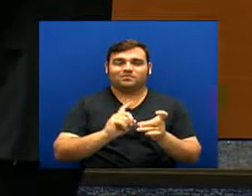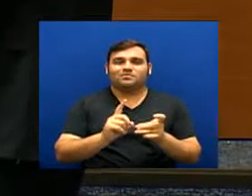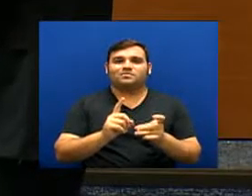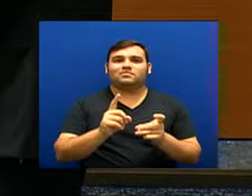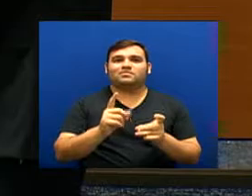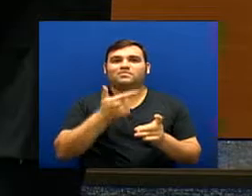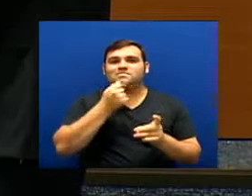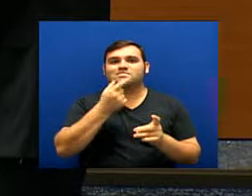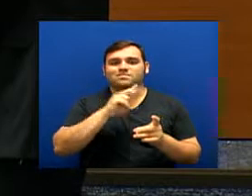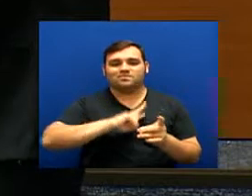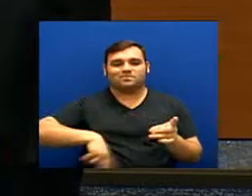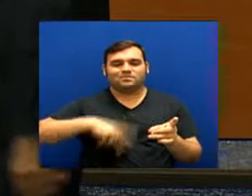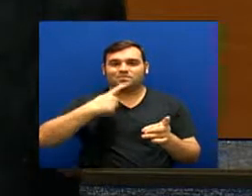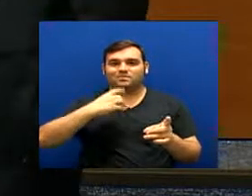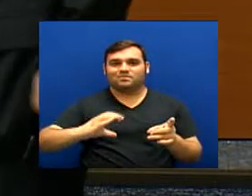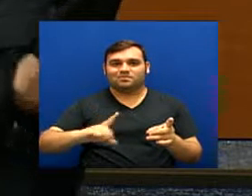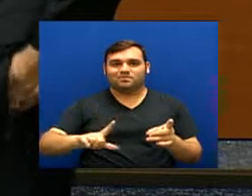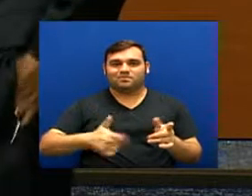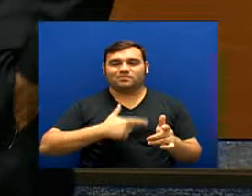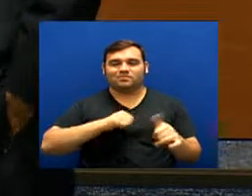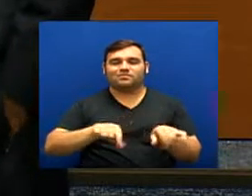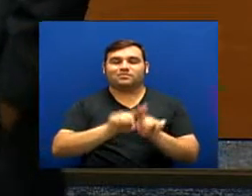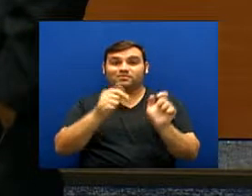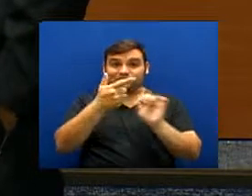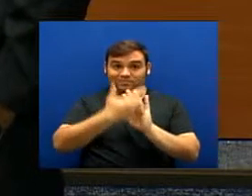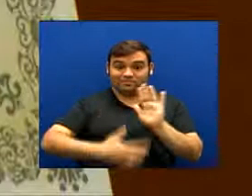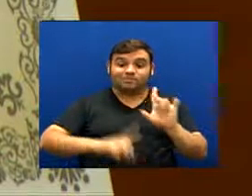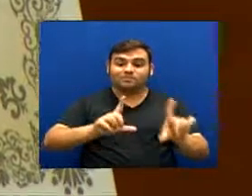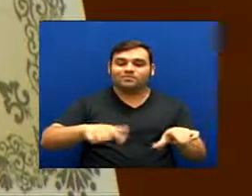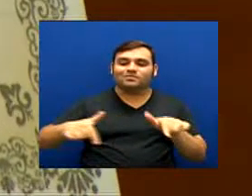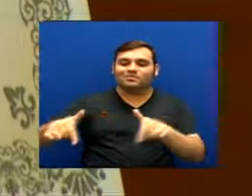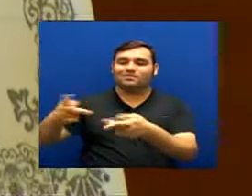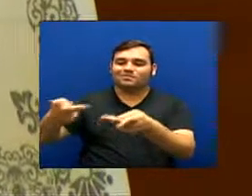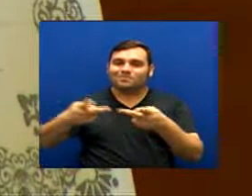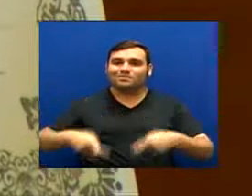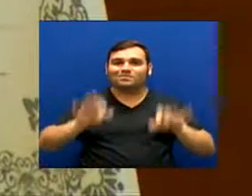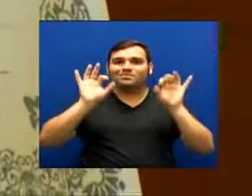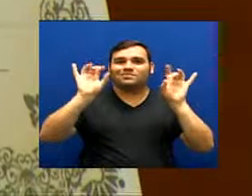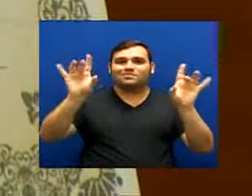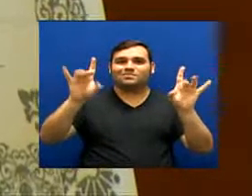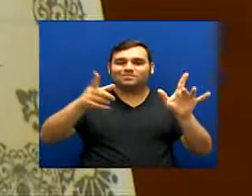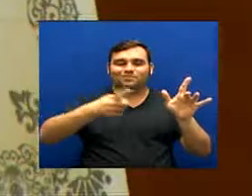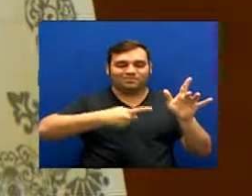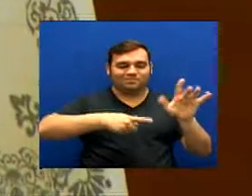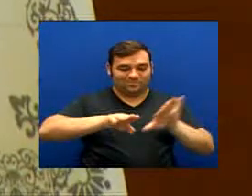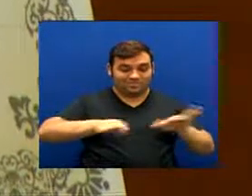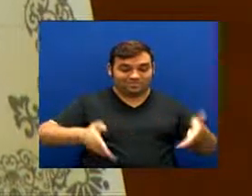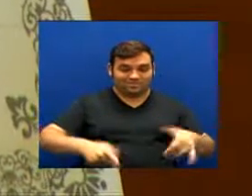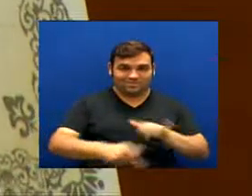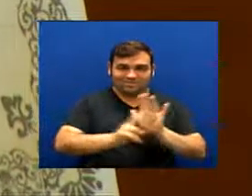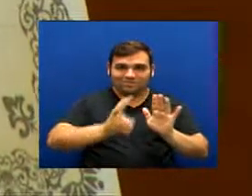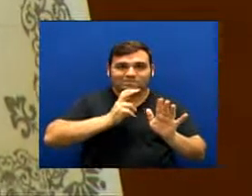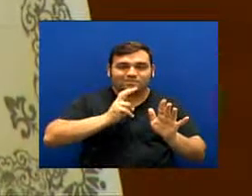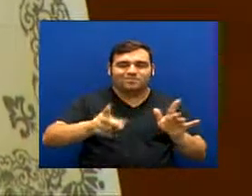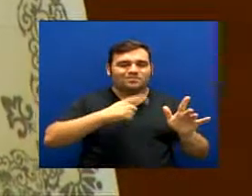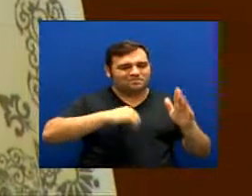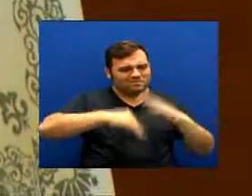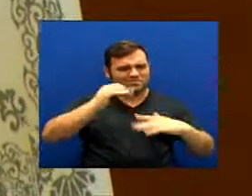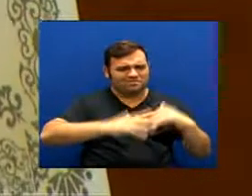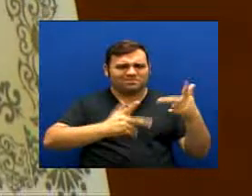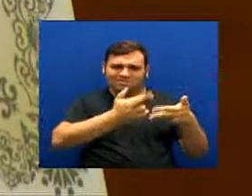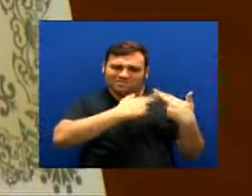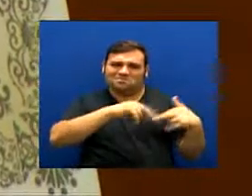Nós não temos ideia de quantas vidas, nesse momento, estão sendo alcançadas e